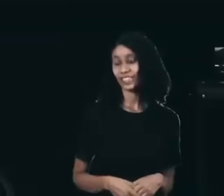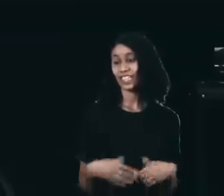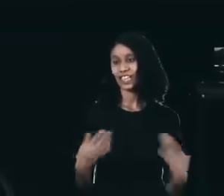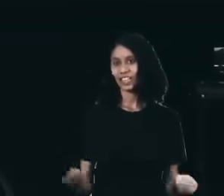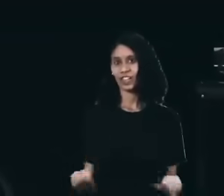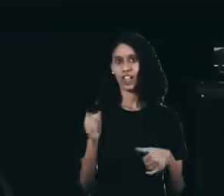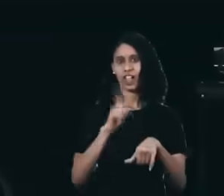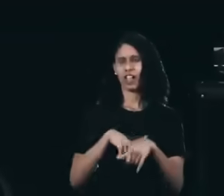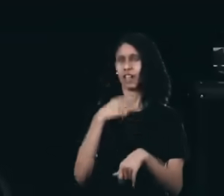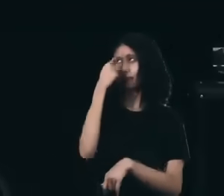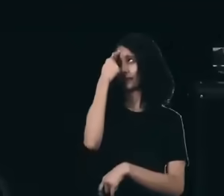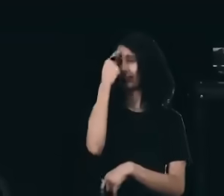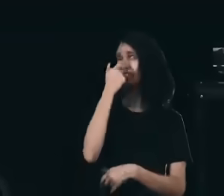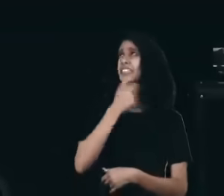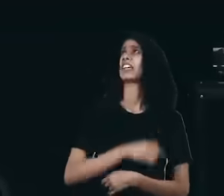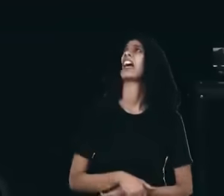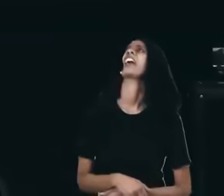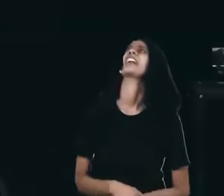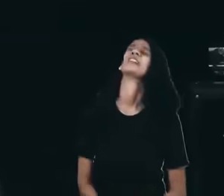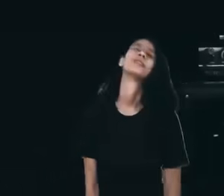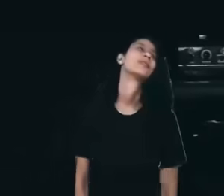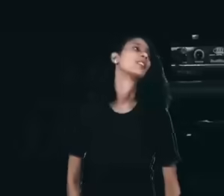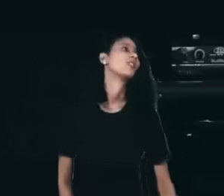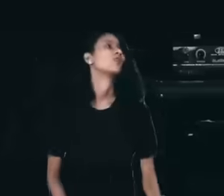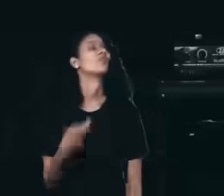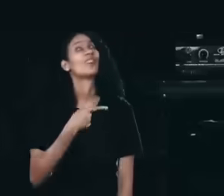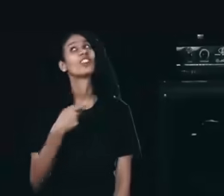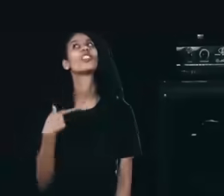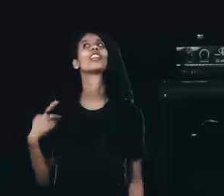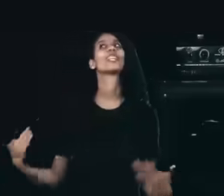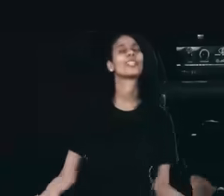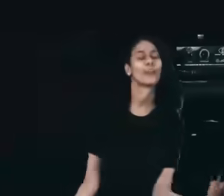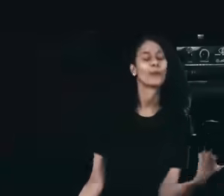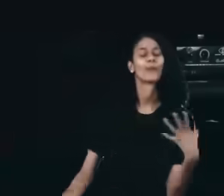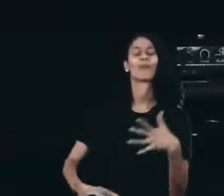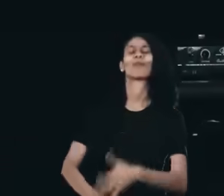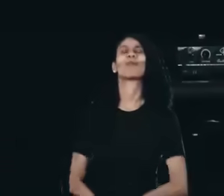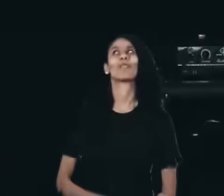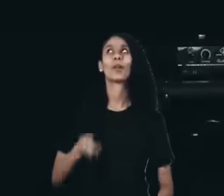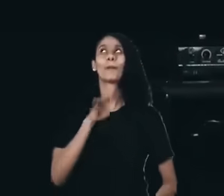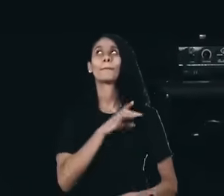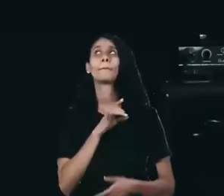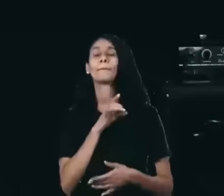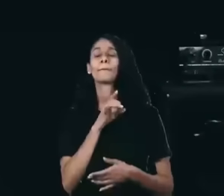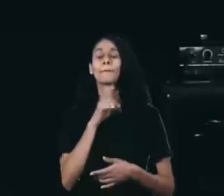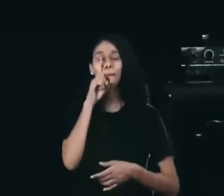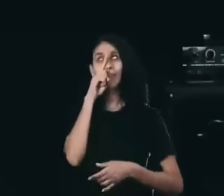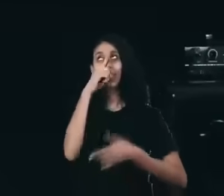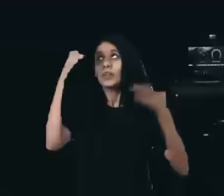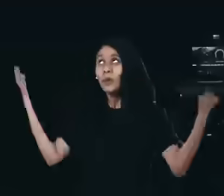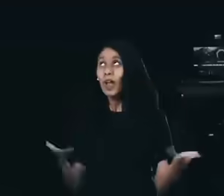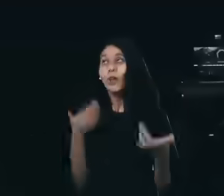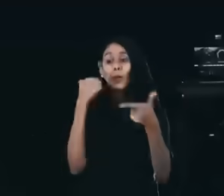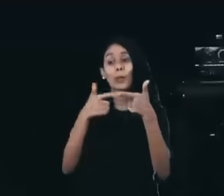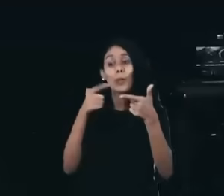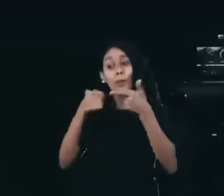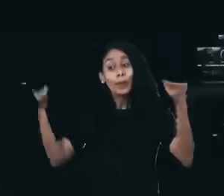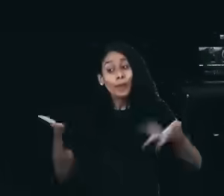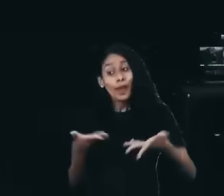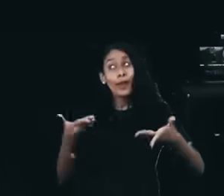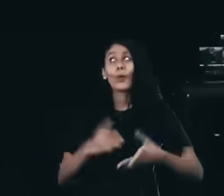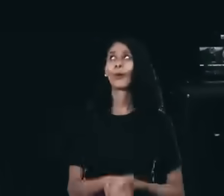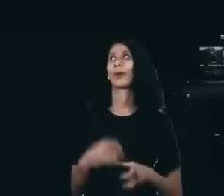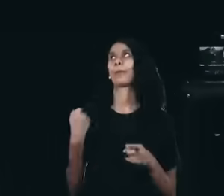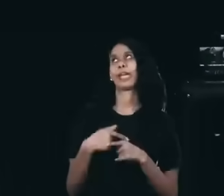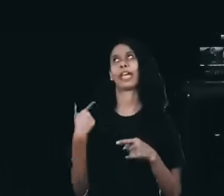Aí, nessa hora, você pode se desesperar e dizer, pronto, pastora, é aí que mora o perigo. É aí que mora o problema.